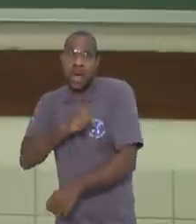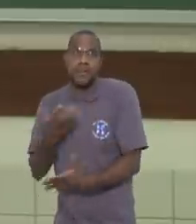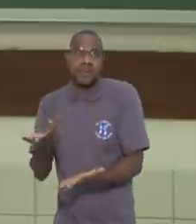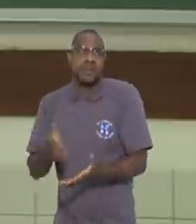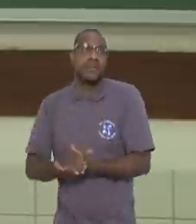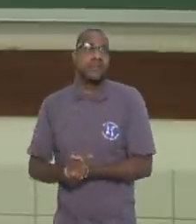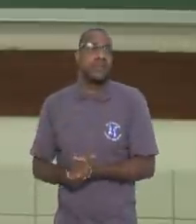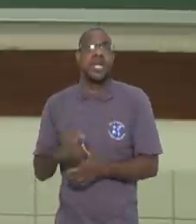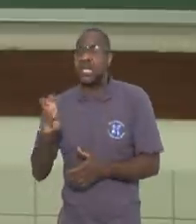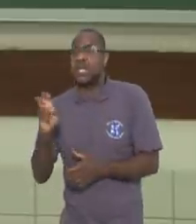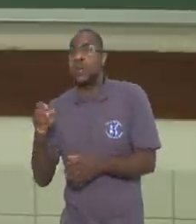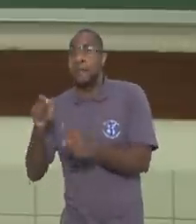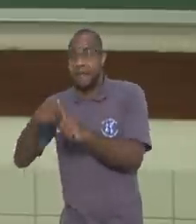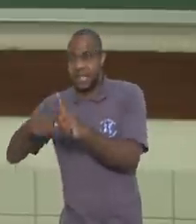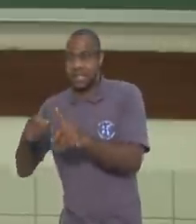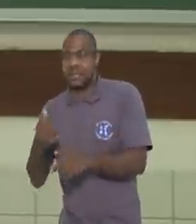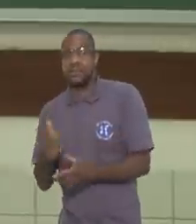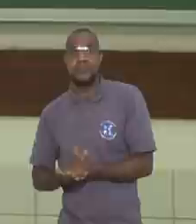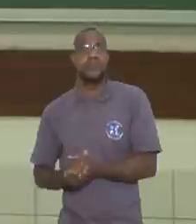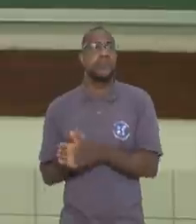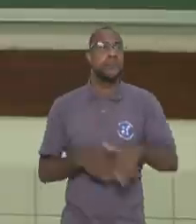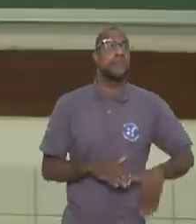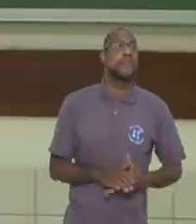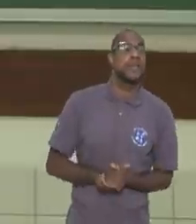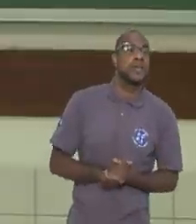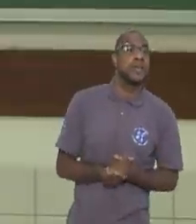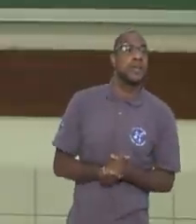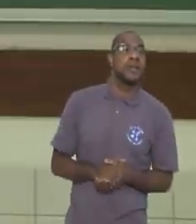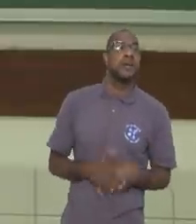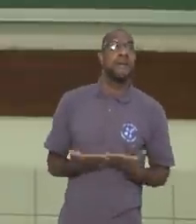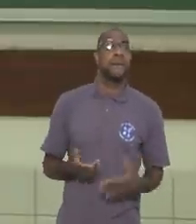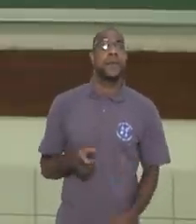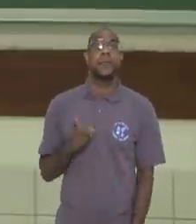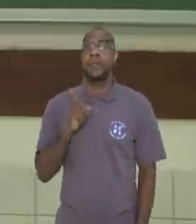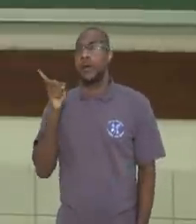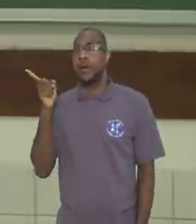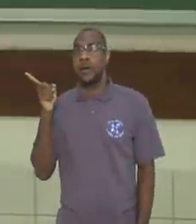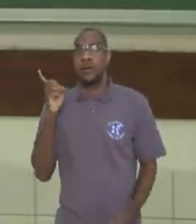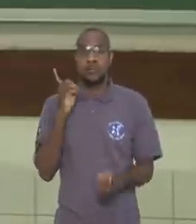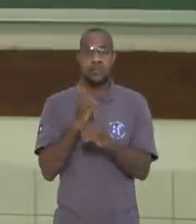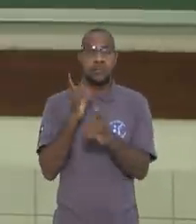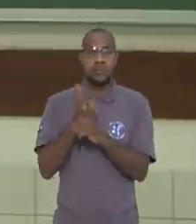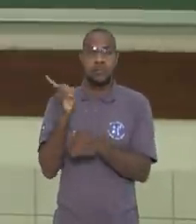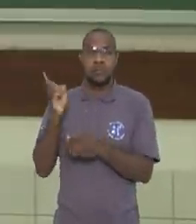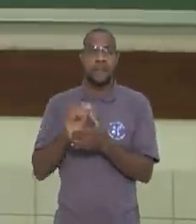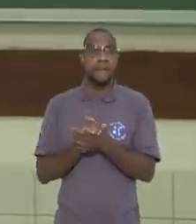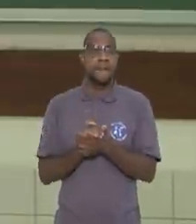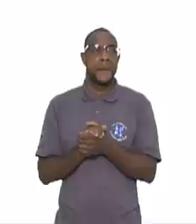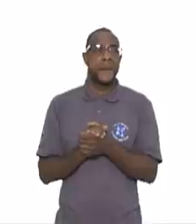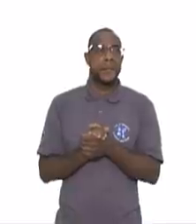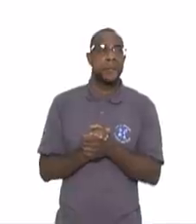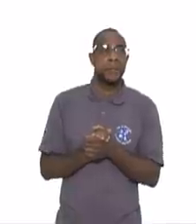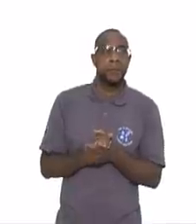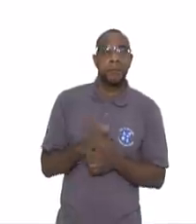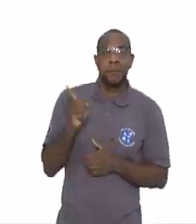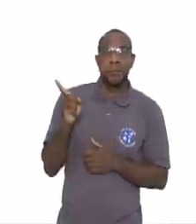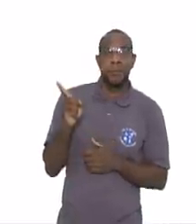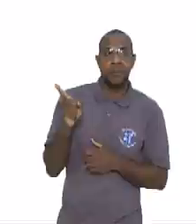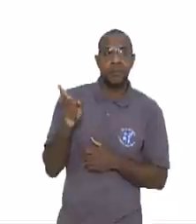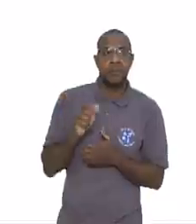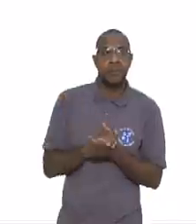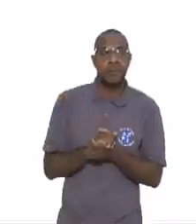Universidade Federal do Paraná. E olha que bacana o que eu encontrei fuçando na internet para montar a aula. Procurando